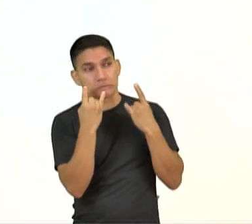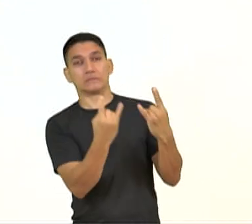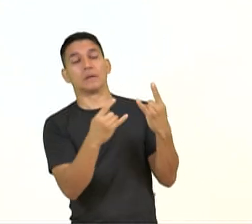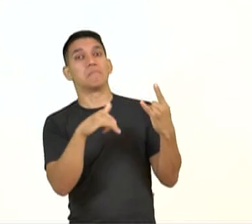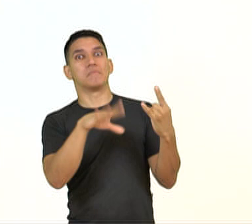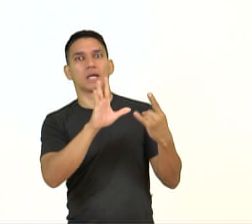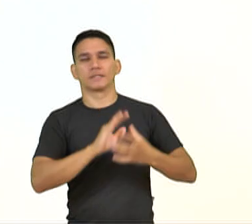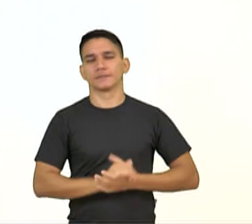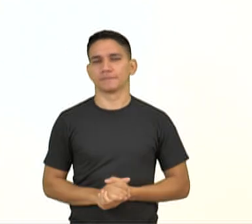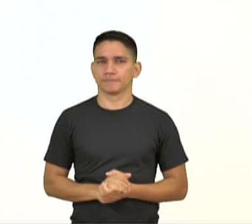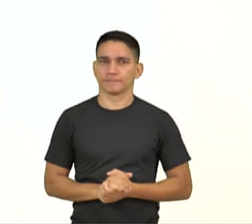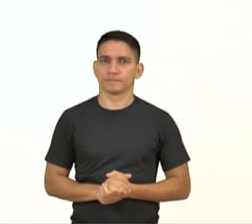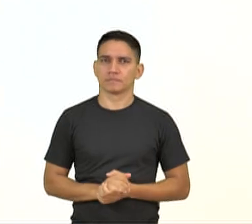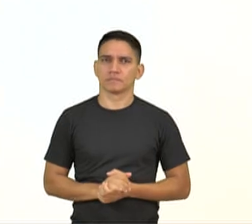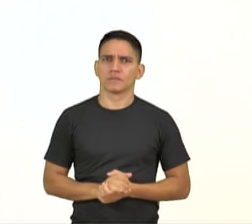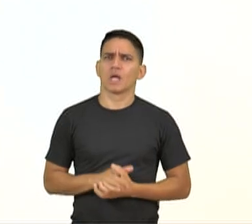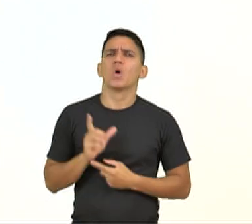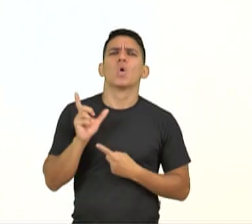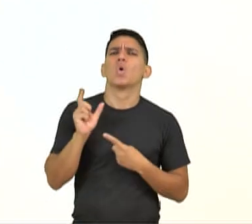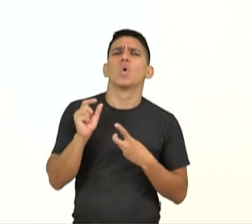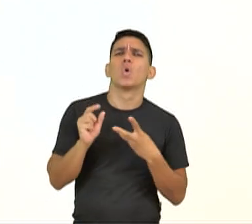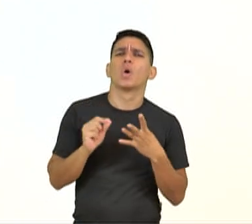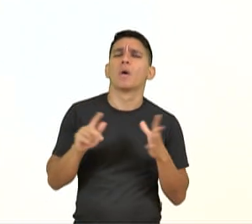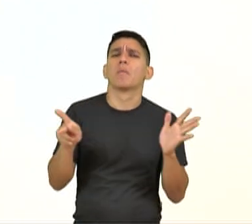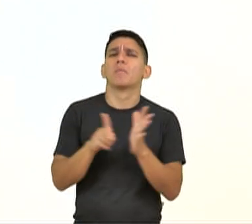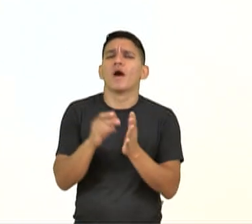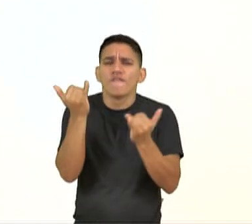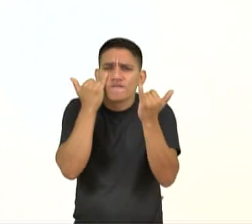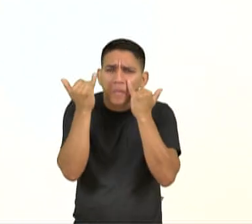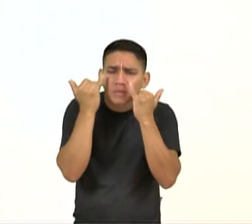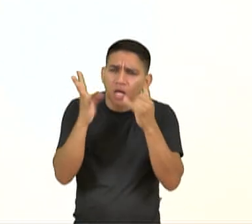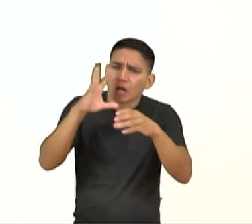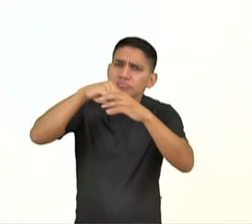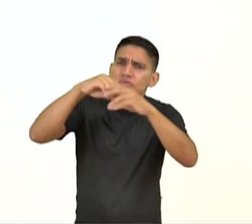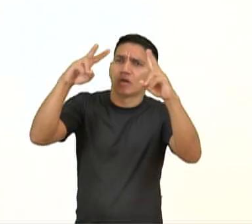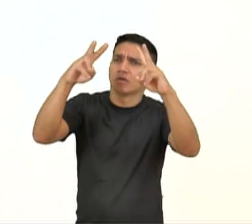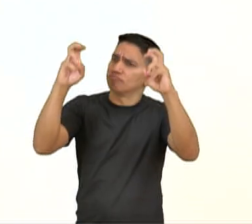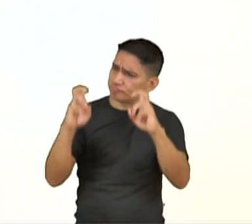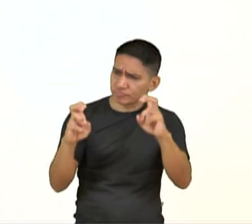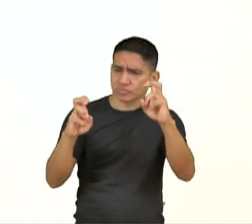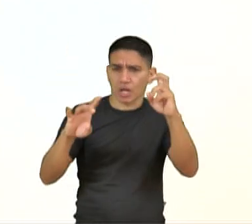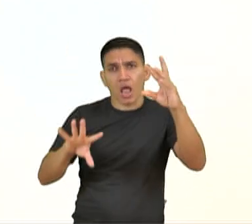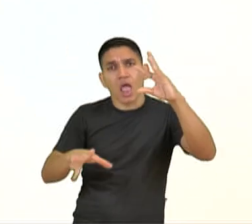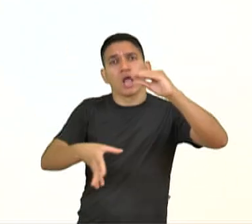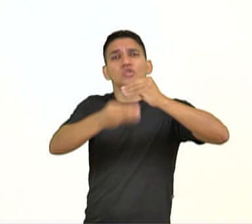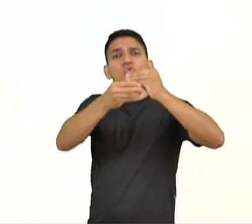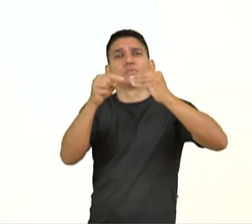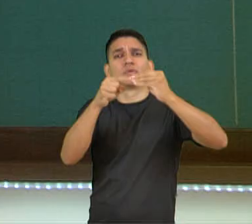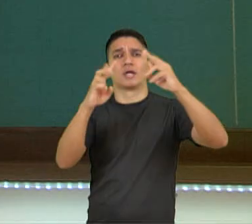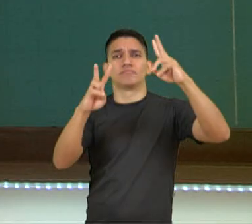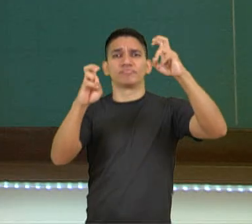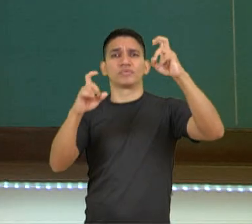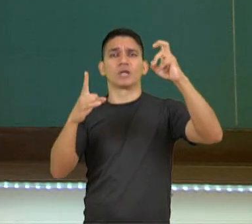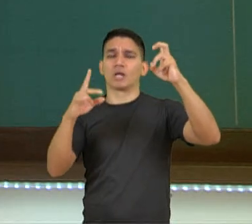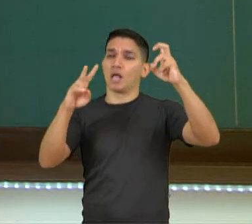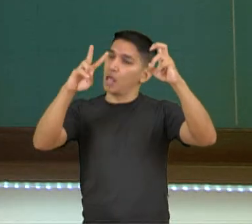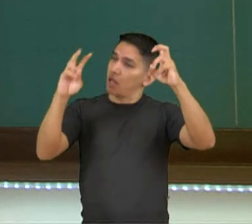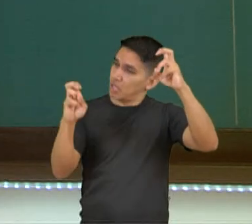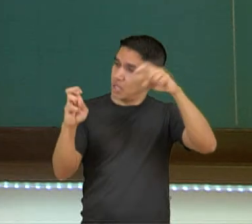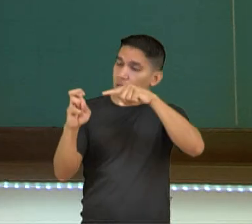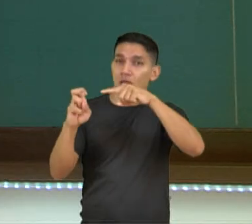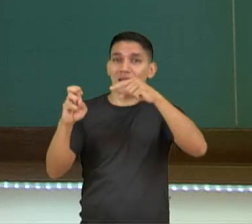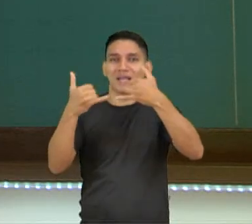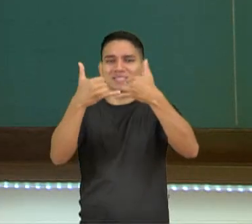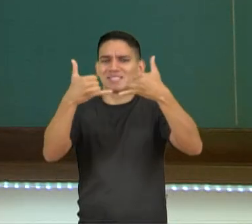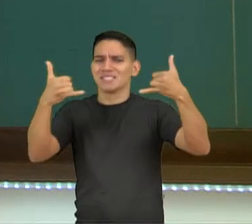questão. Que informações do subtítulo complementam a do título, ou seja, o subtítulo é aquela